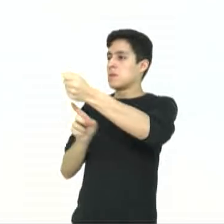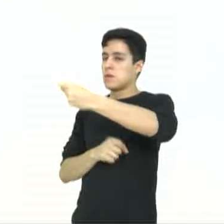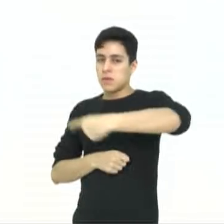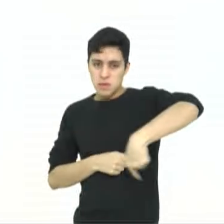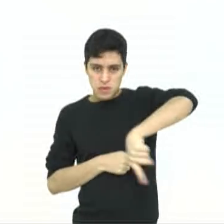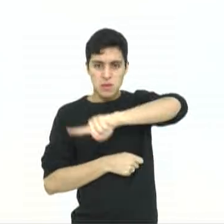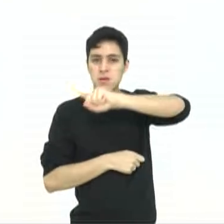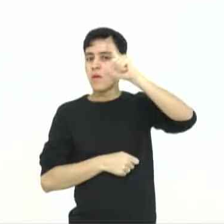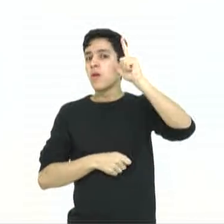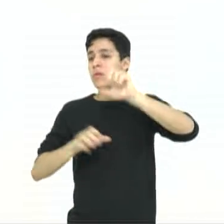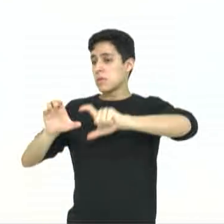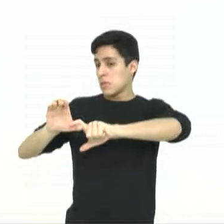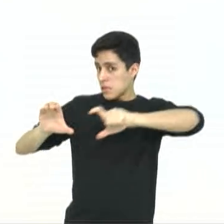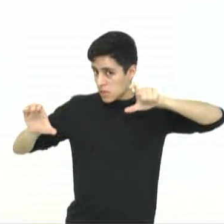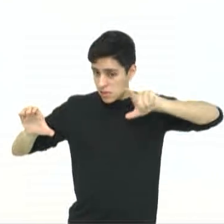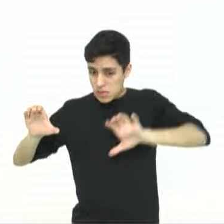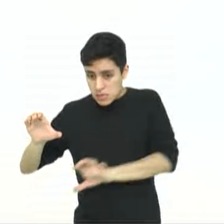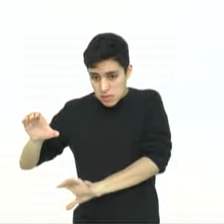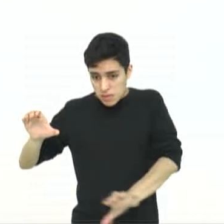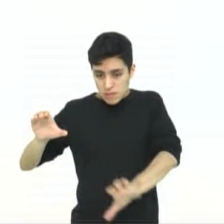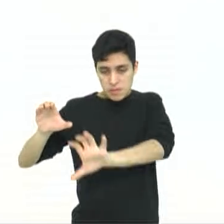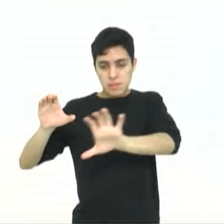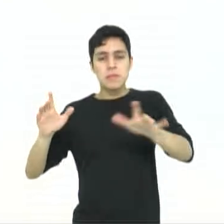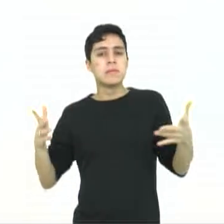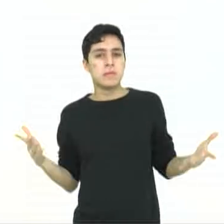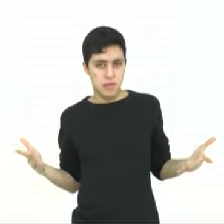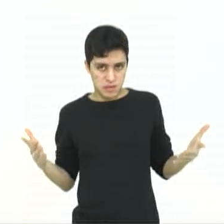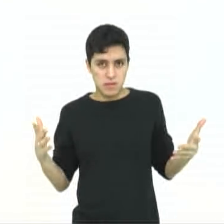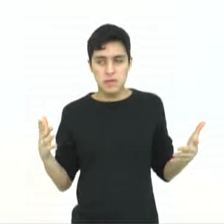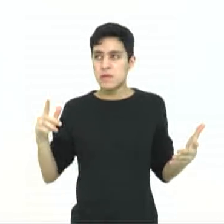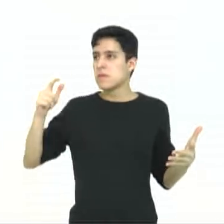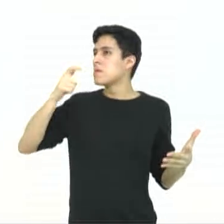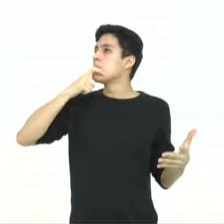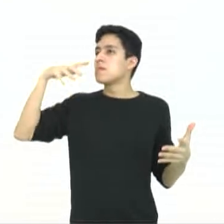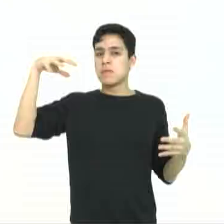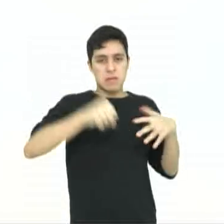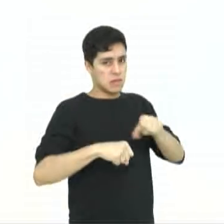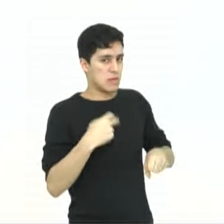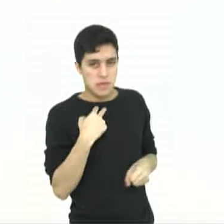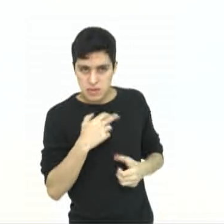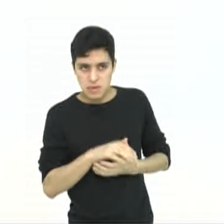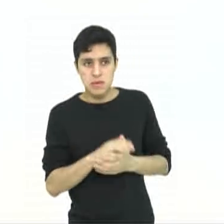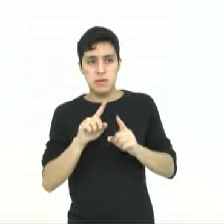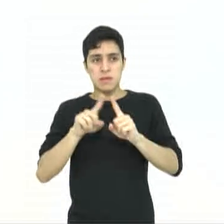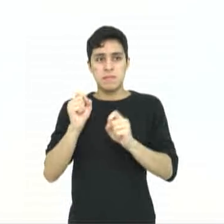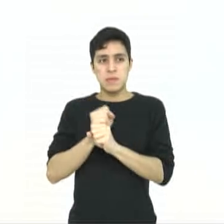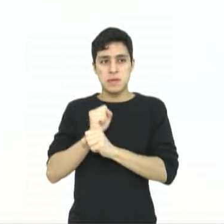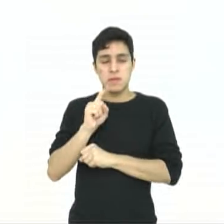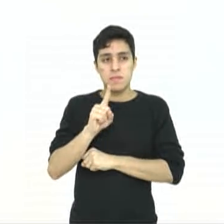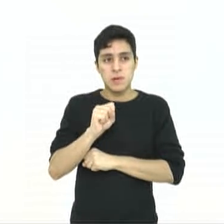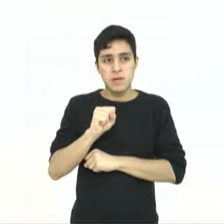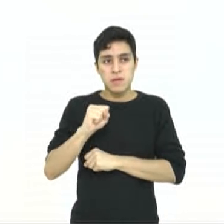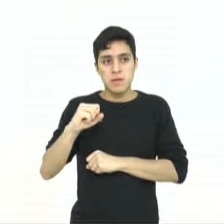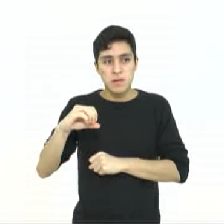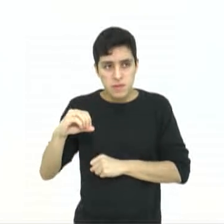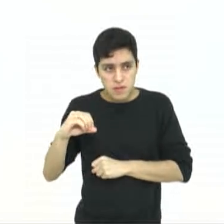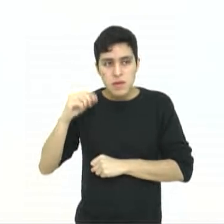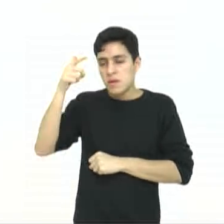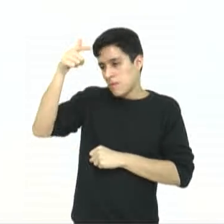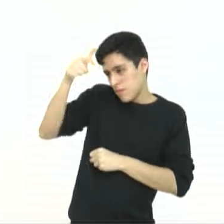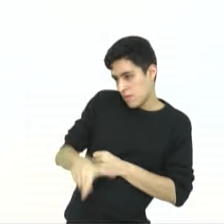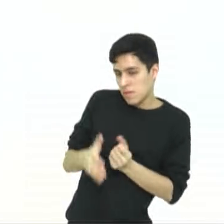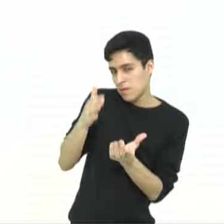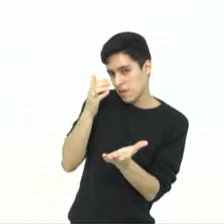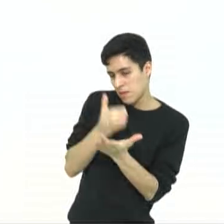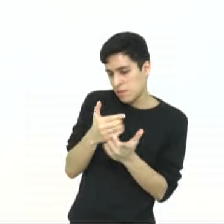garantindo a independência da região do Transvaal, né, em relação à Grã-Bretanha. No entanto, em 1899, acontece novamente